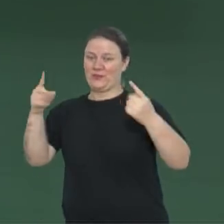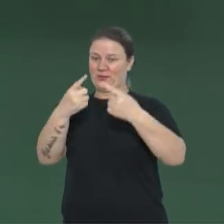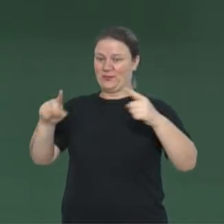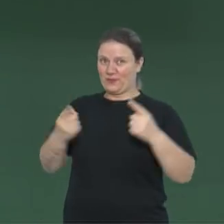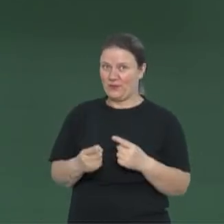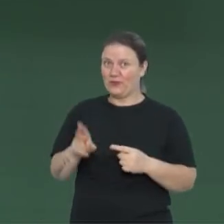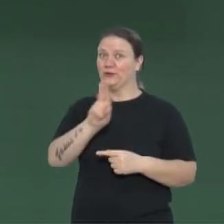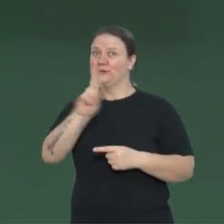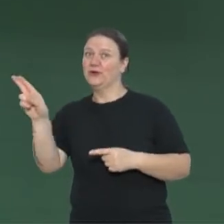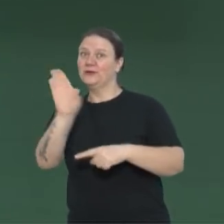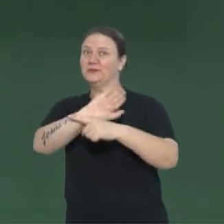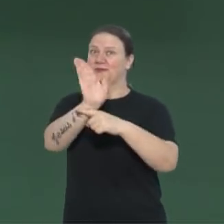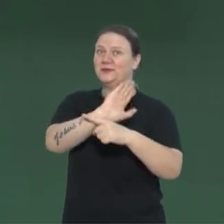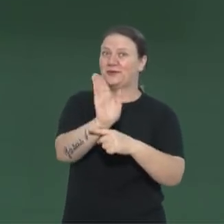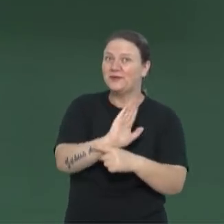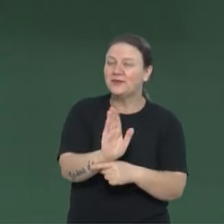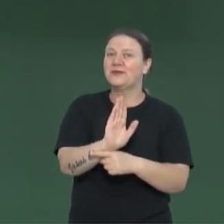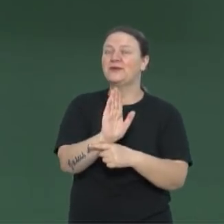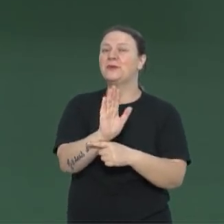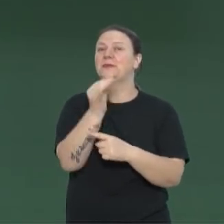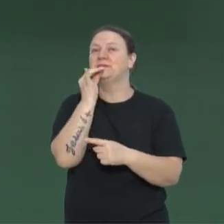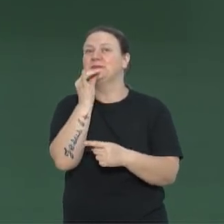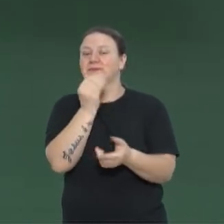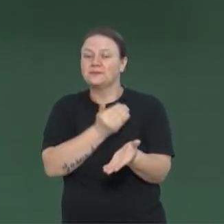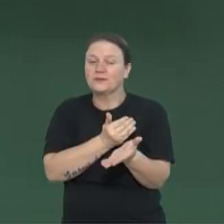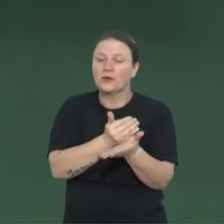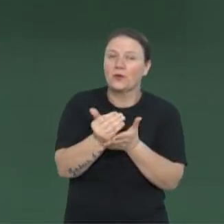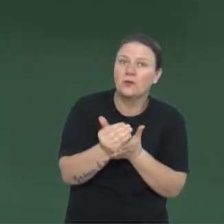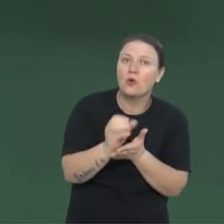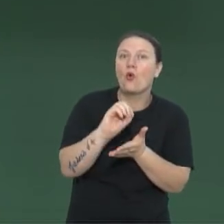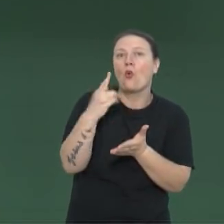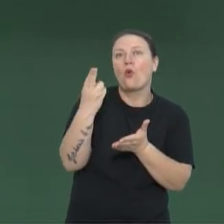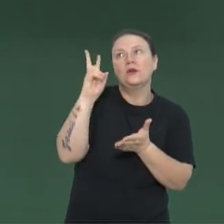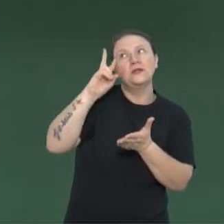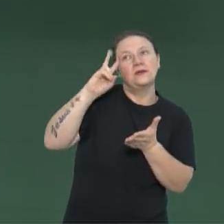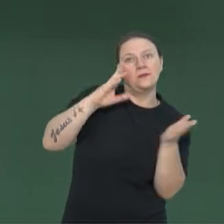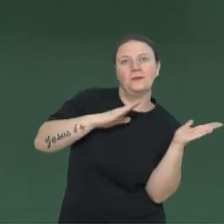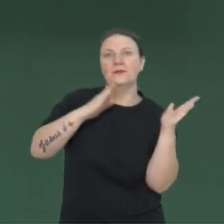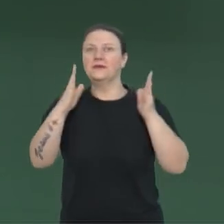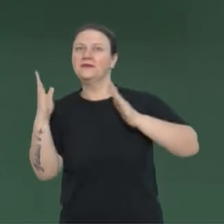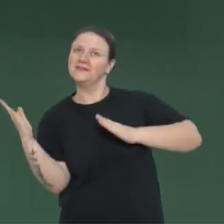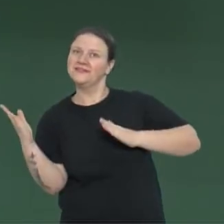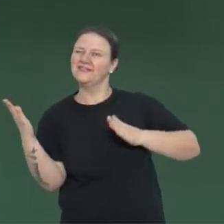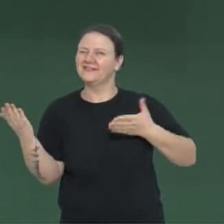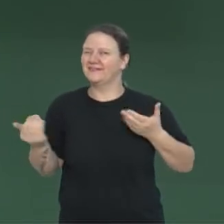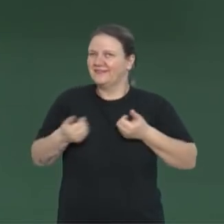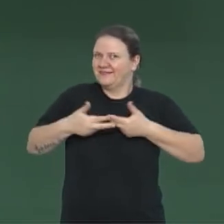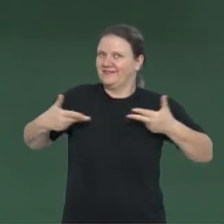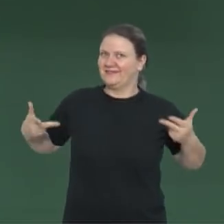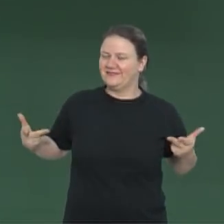nome de um filme, o começo ou uma parte de uma história, às vezes a imitação